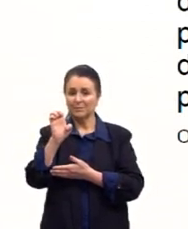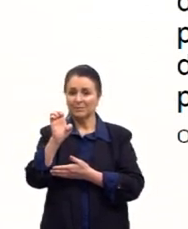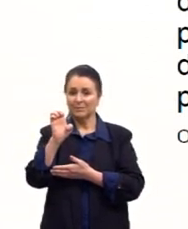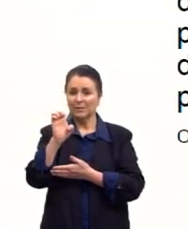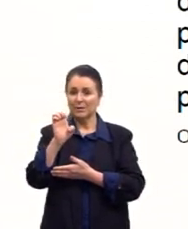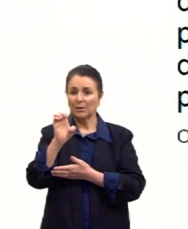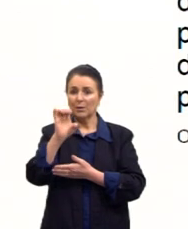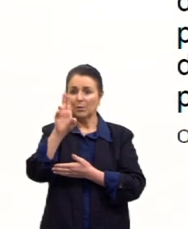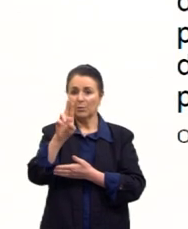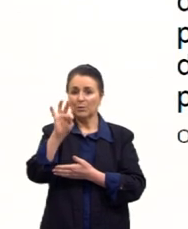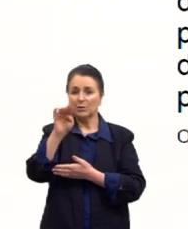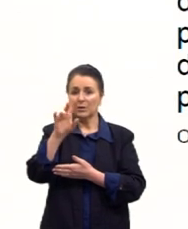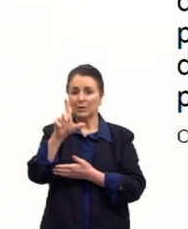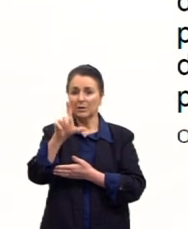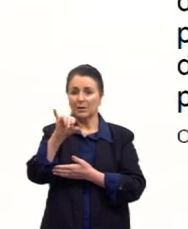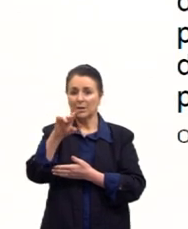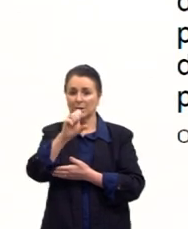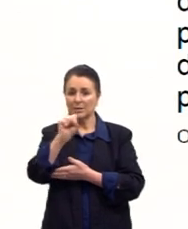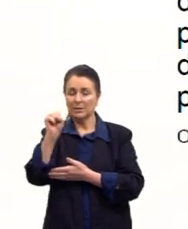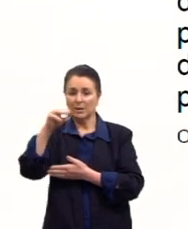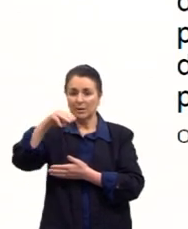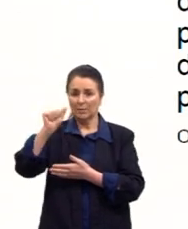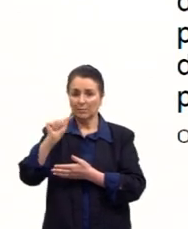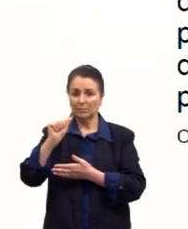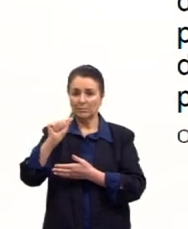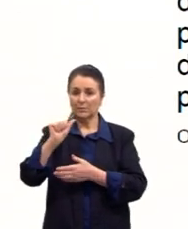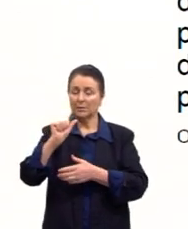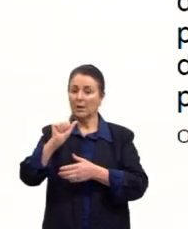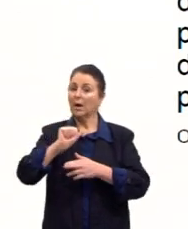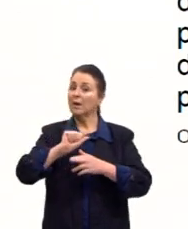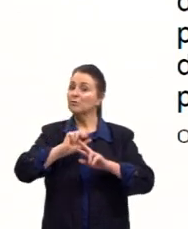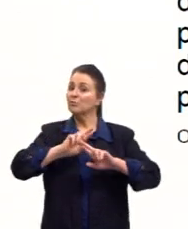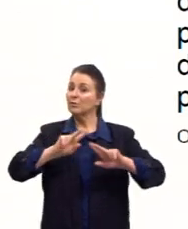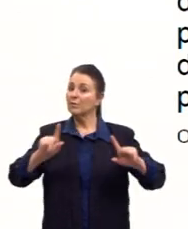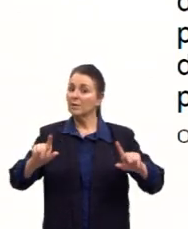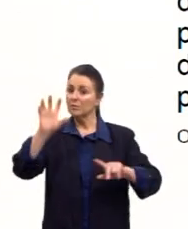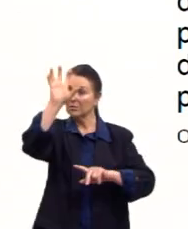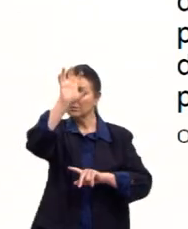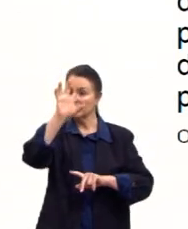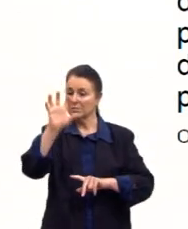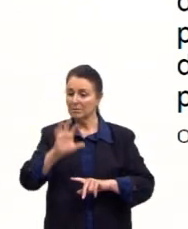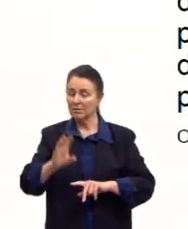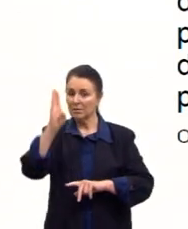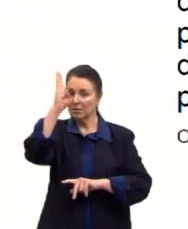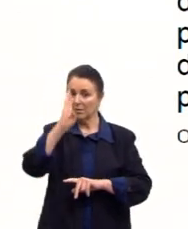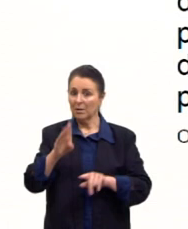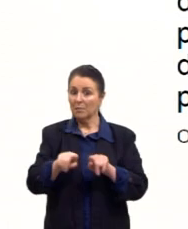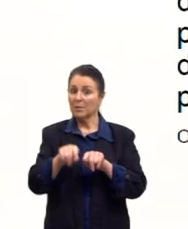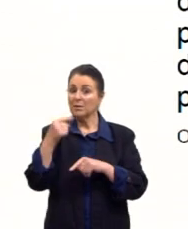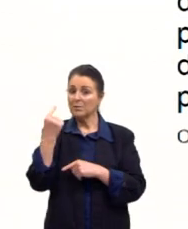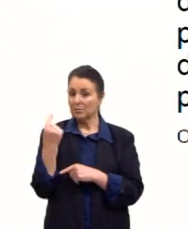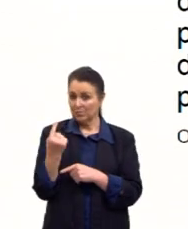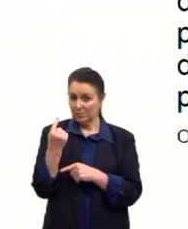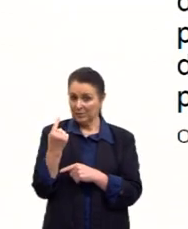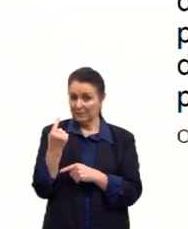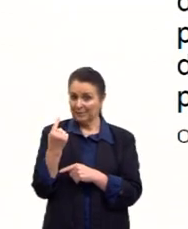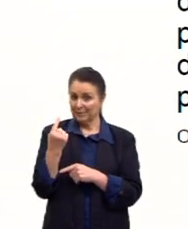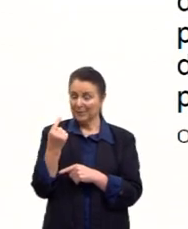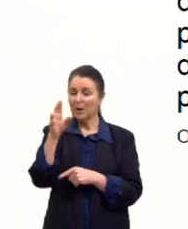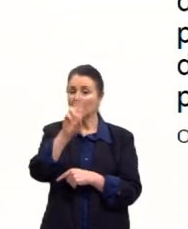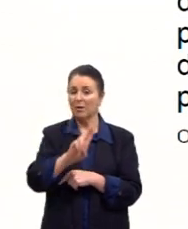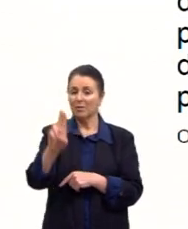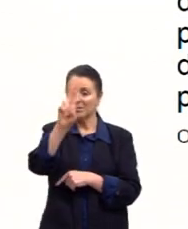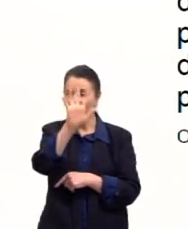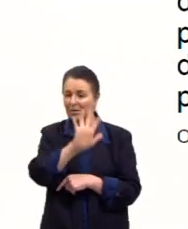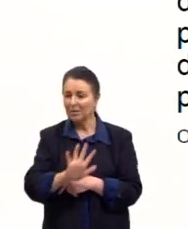podem variar de região no Brasil mas uma delas deve ser levado em conta em todo o território